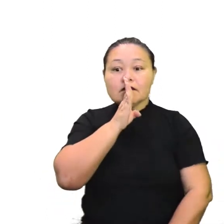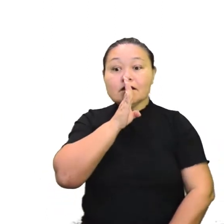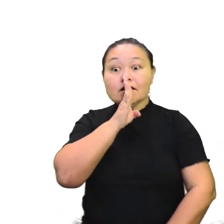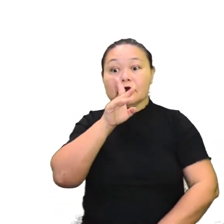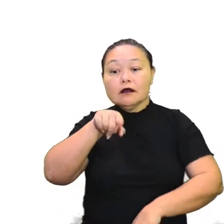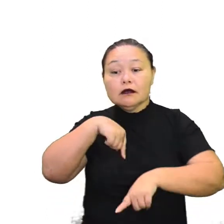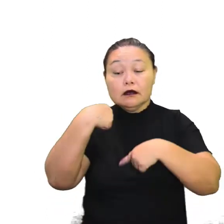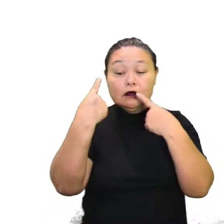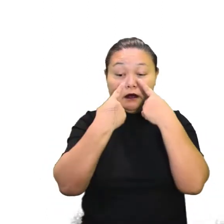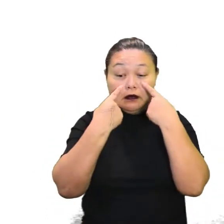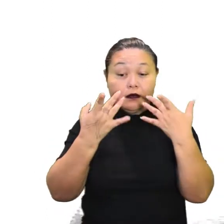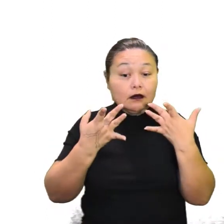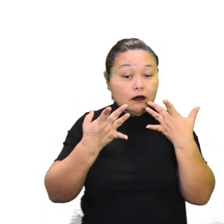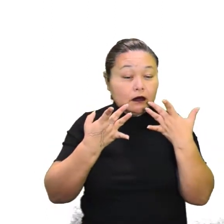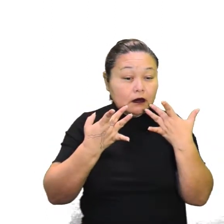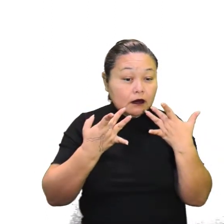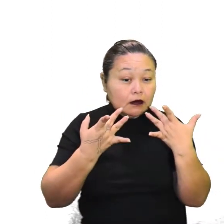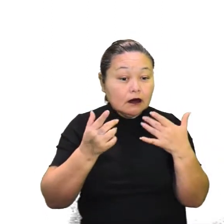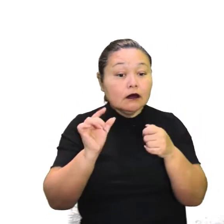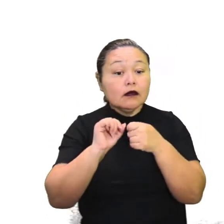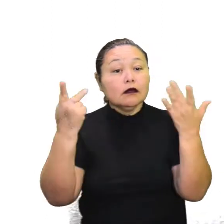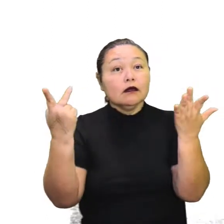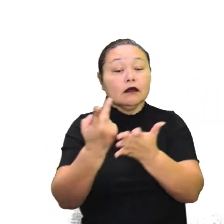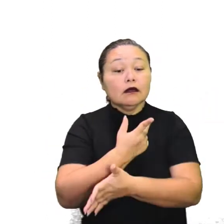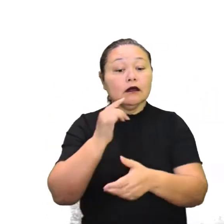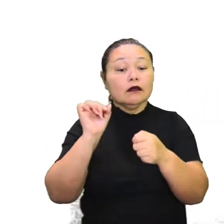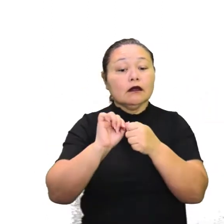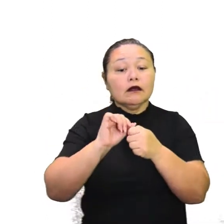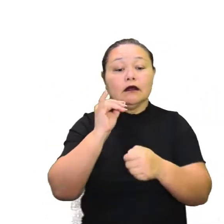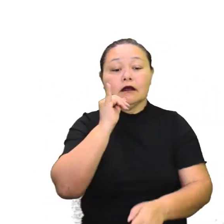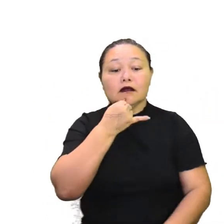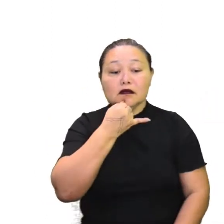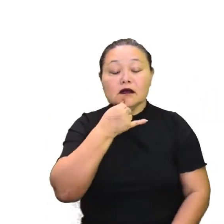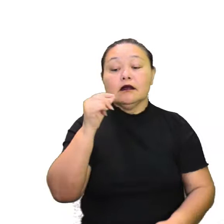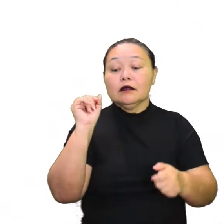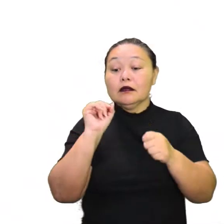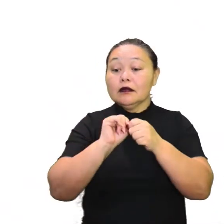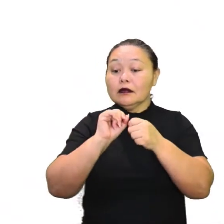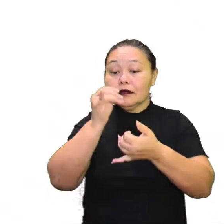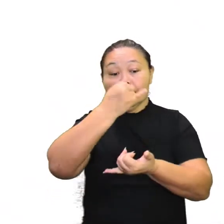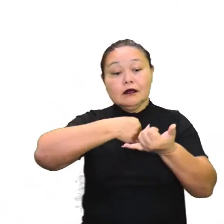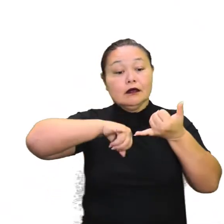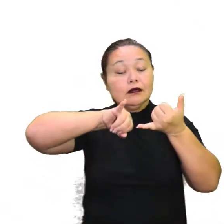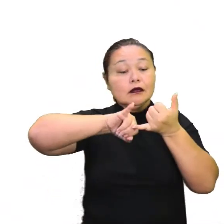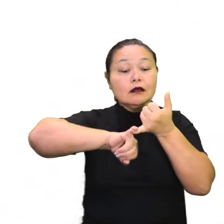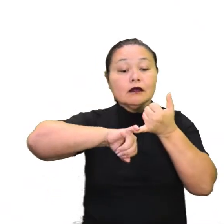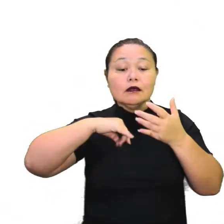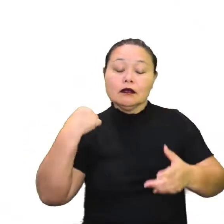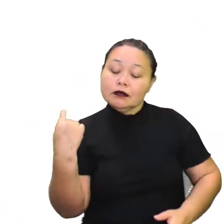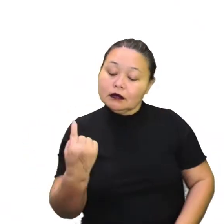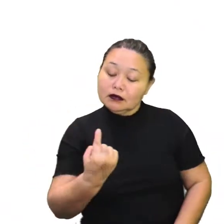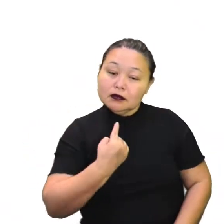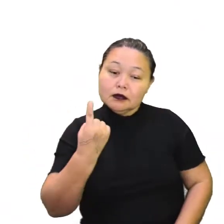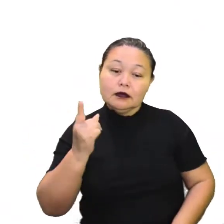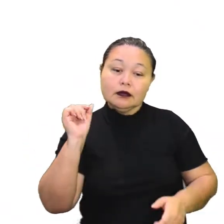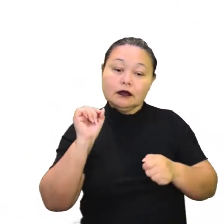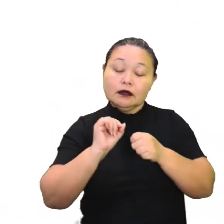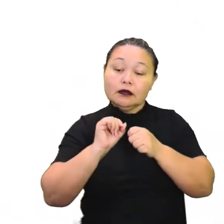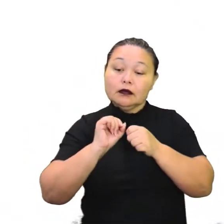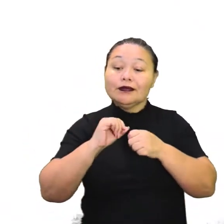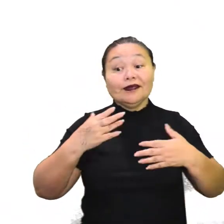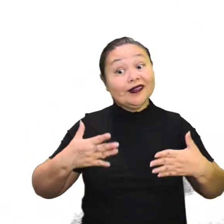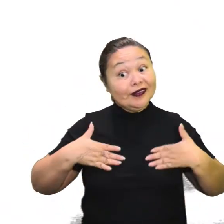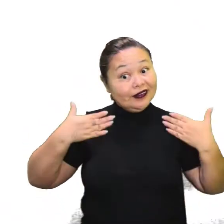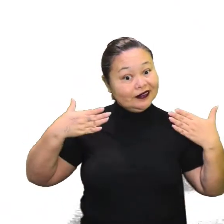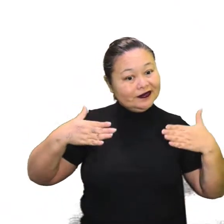fez-se o drama. De repente, fez-se de triste o que se fez amante, e de sozinho o que se